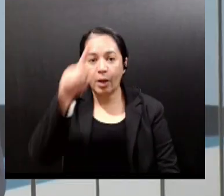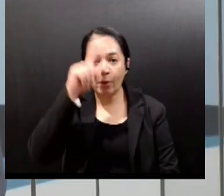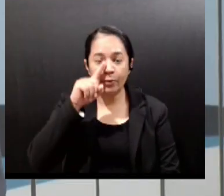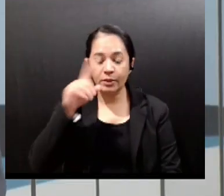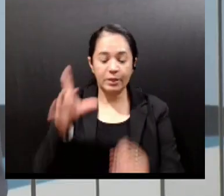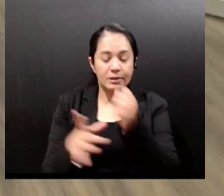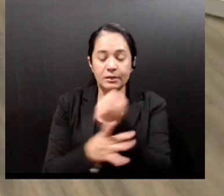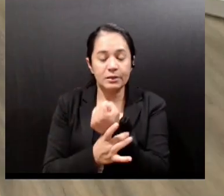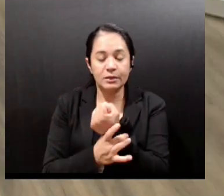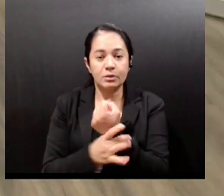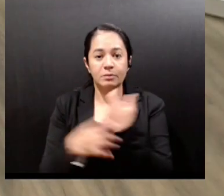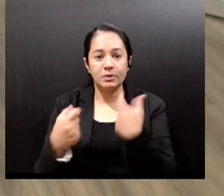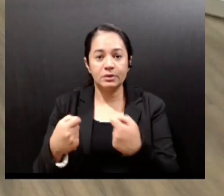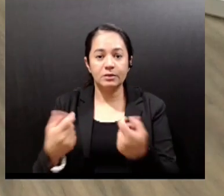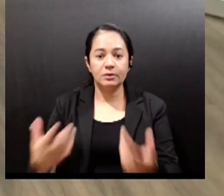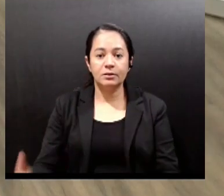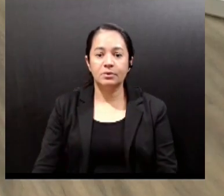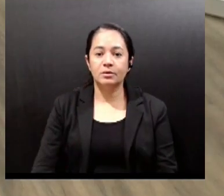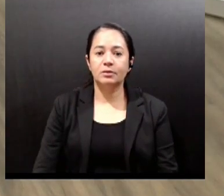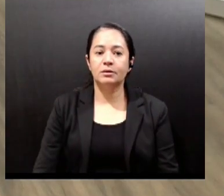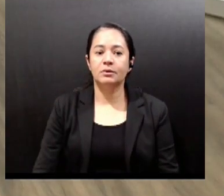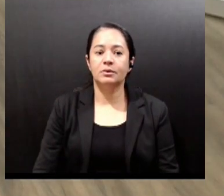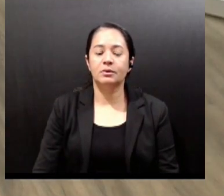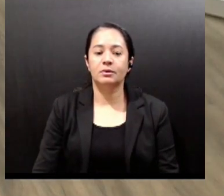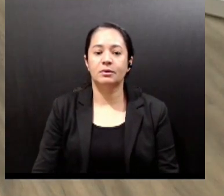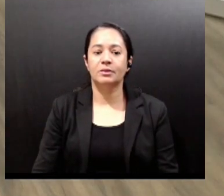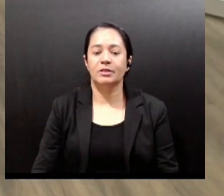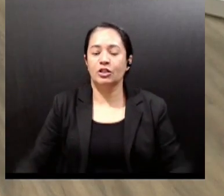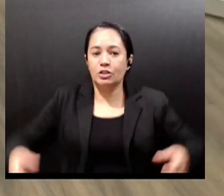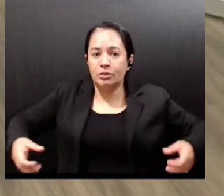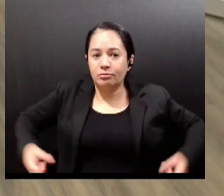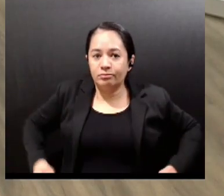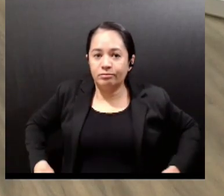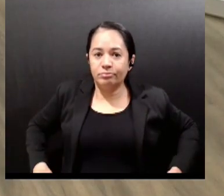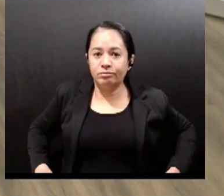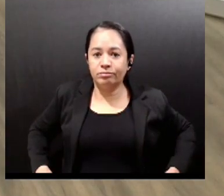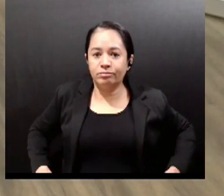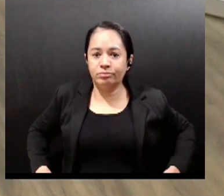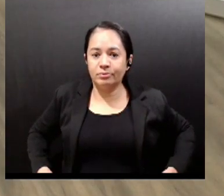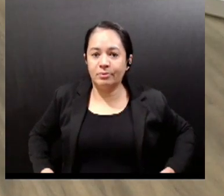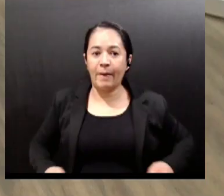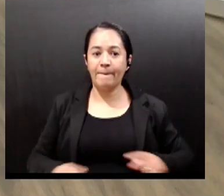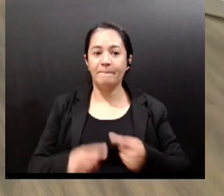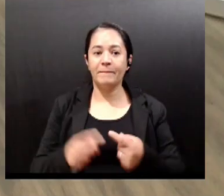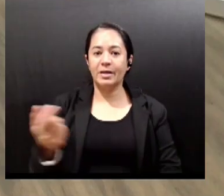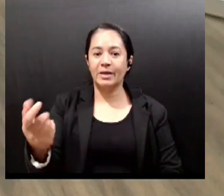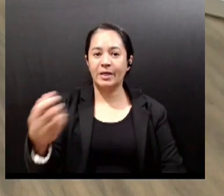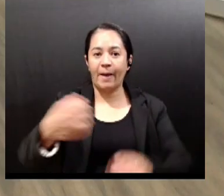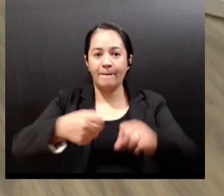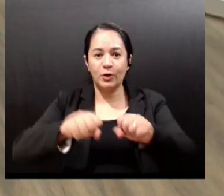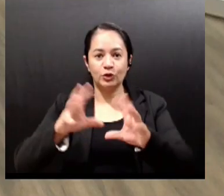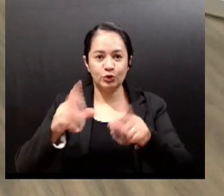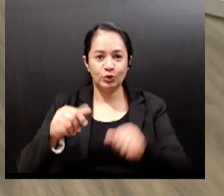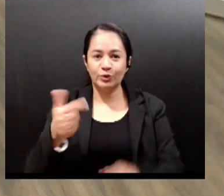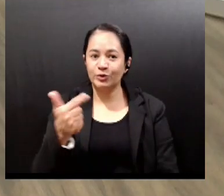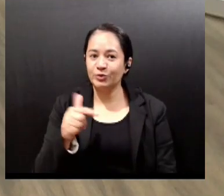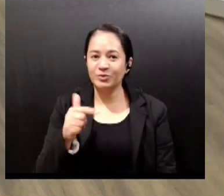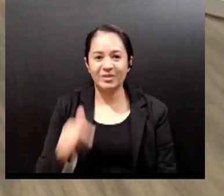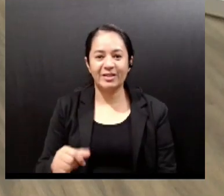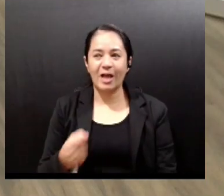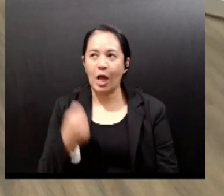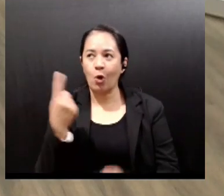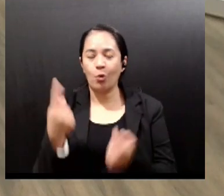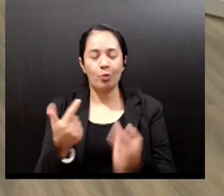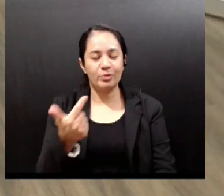E essa questão de segurar nas laterais, nem todas as motos têm aquele espaço para segurar, né? Depender